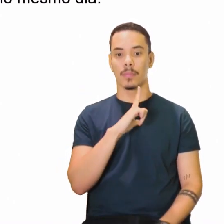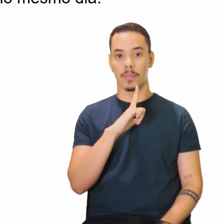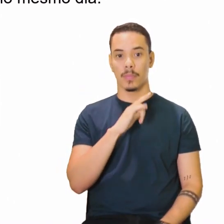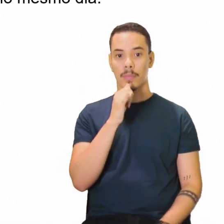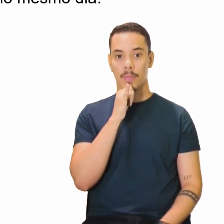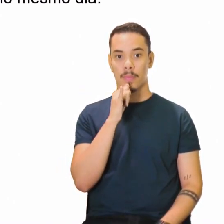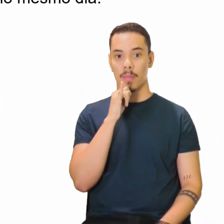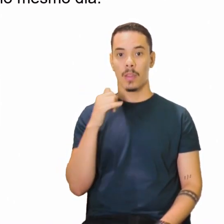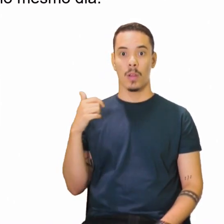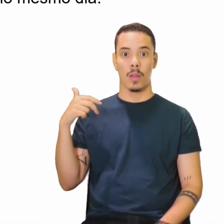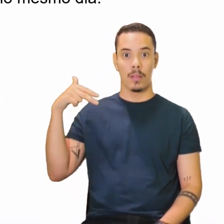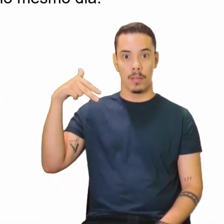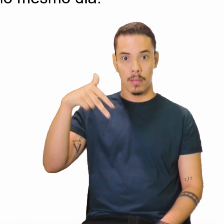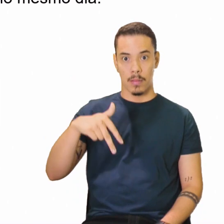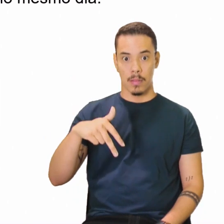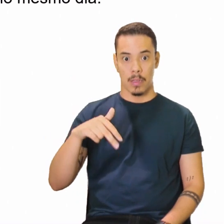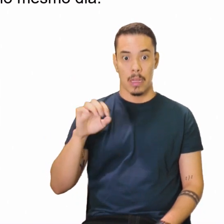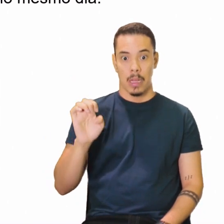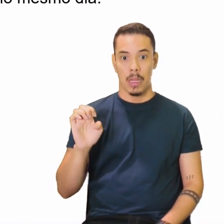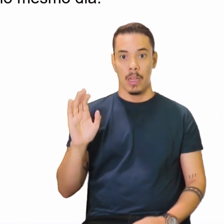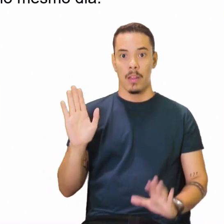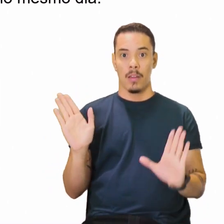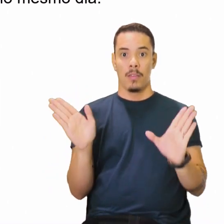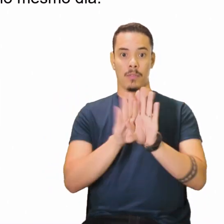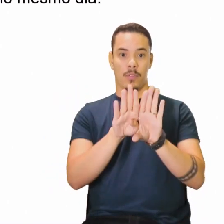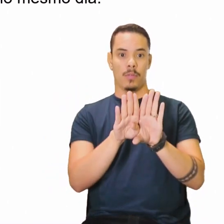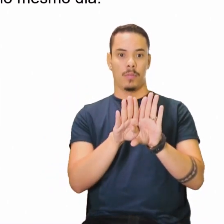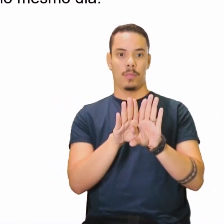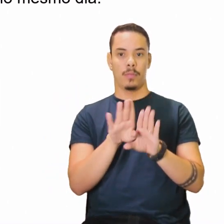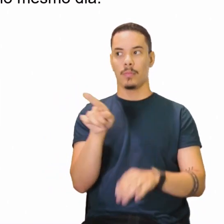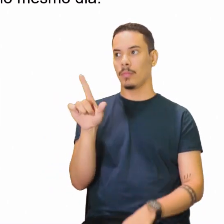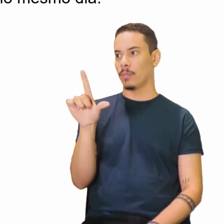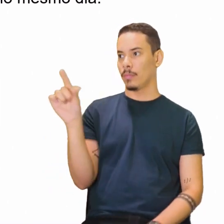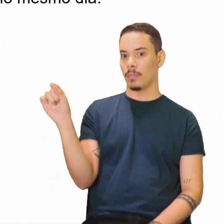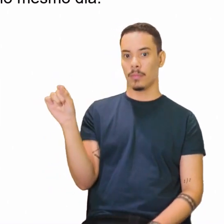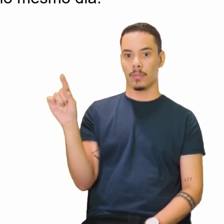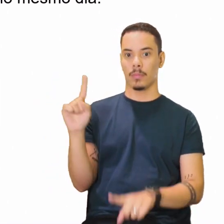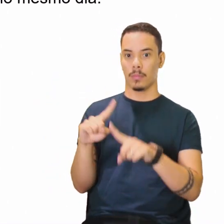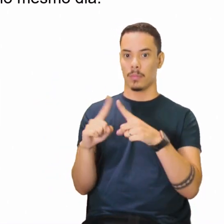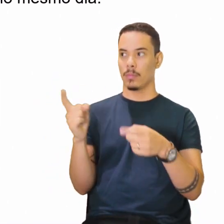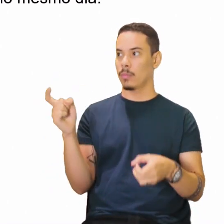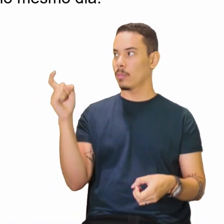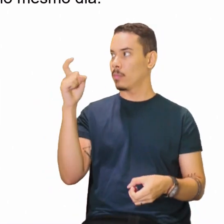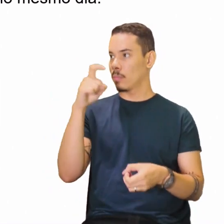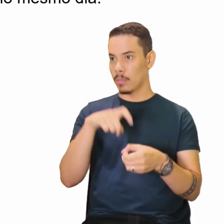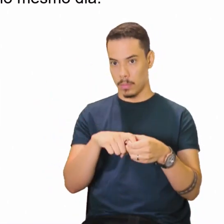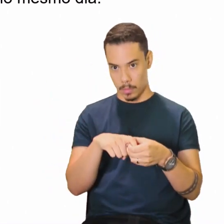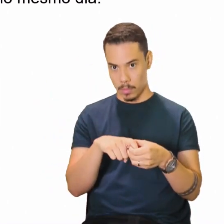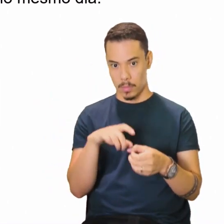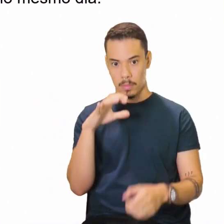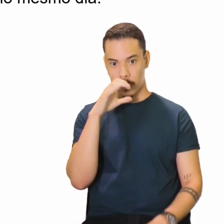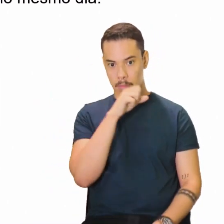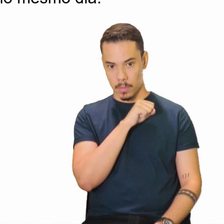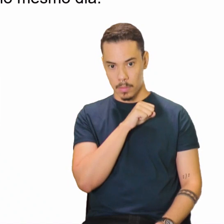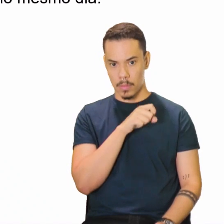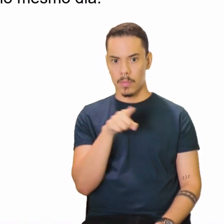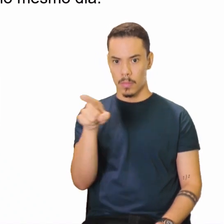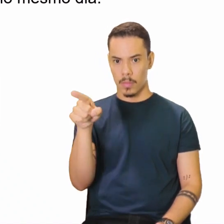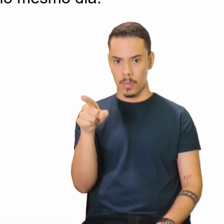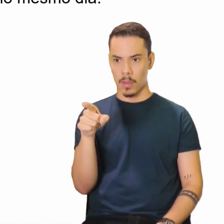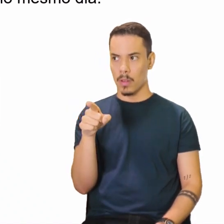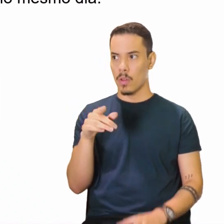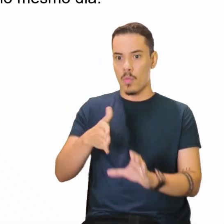e fechei a porta. Ela saiu, mas voltará logo. Você